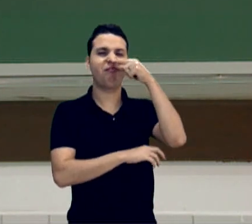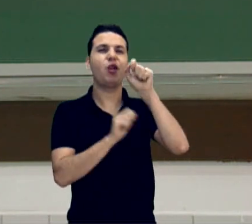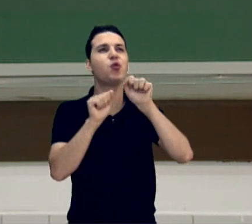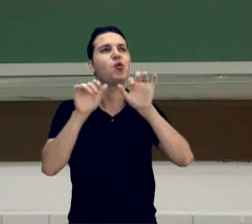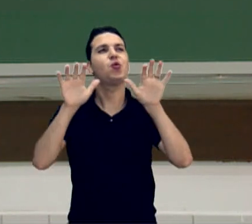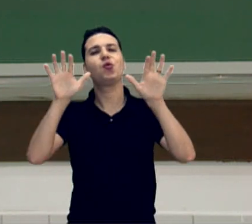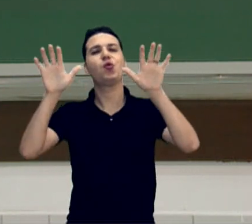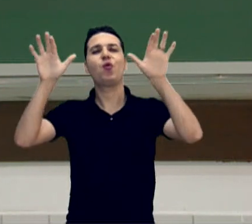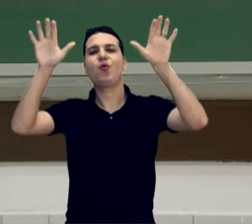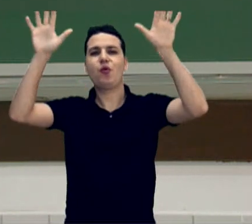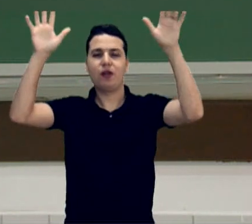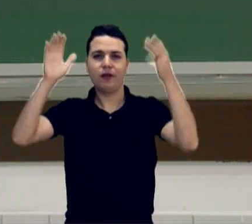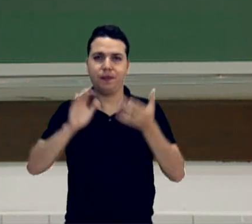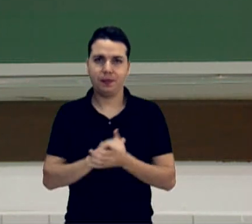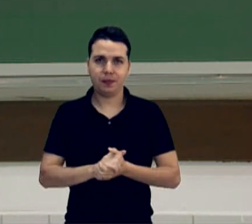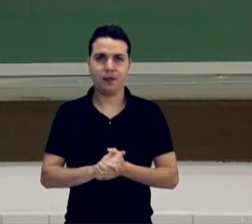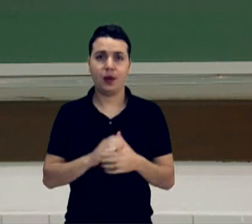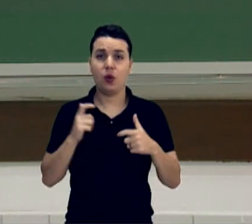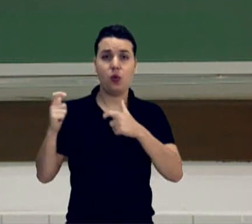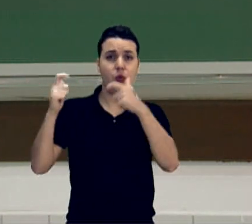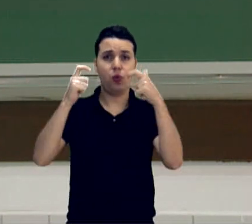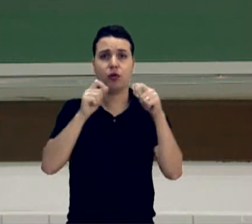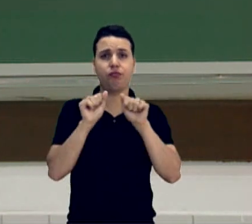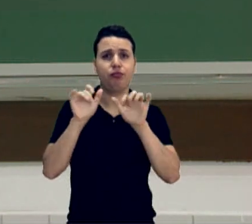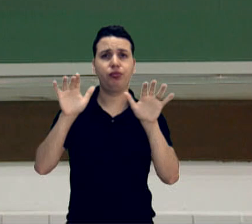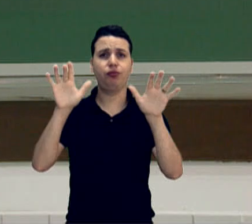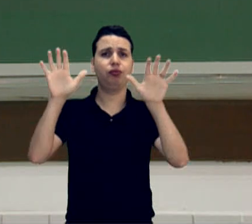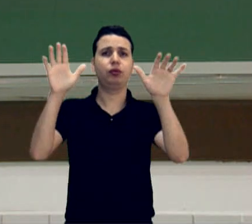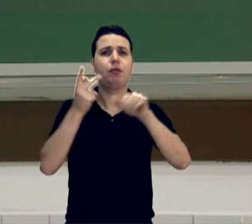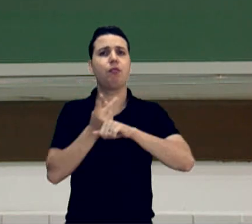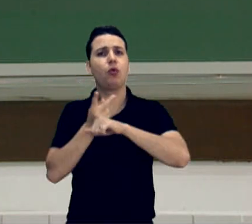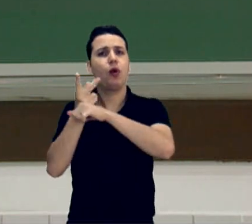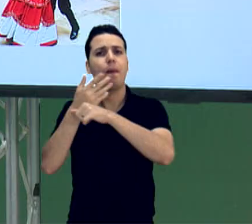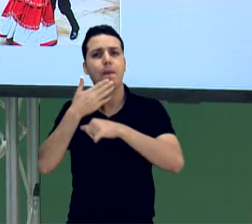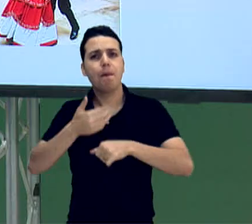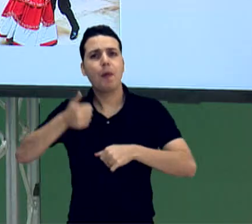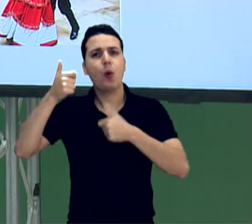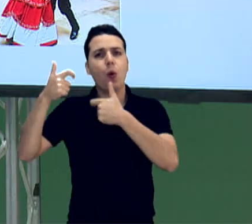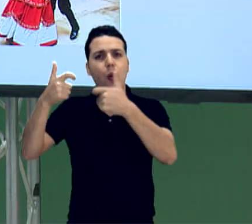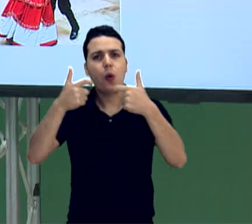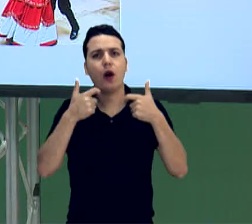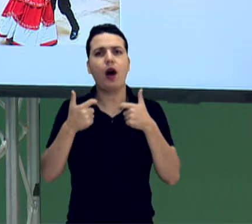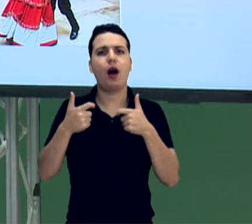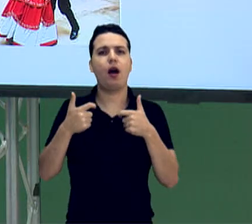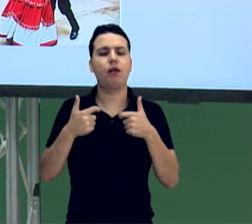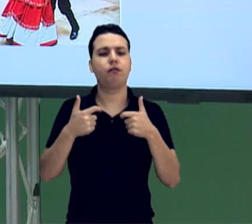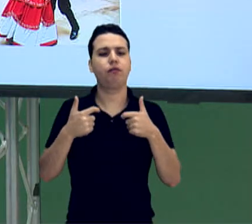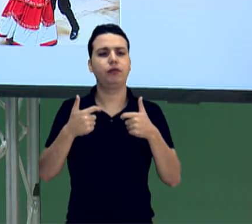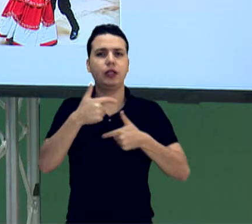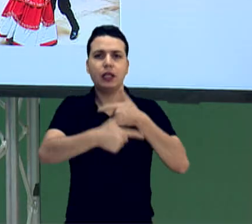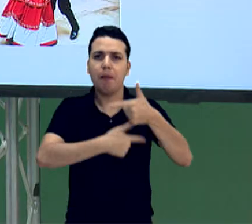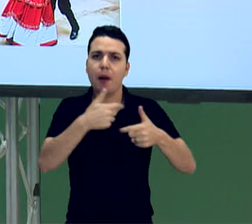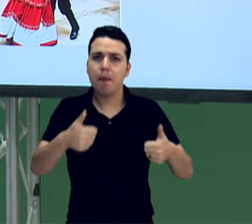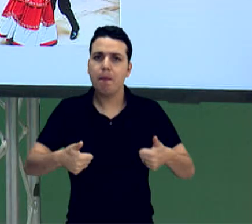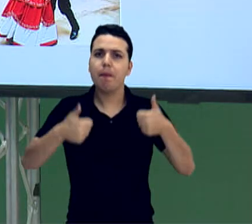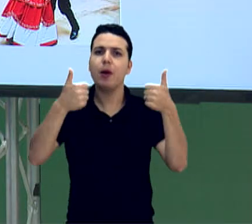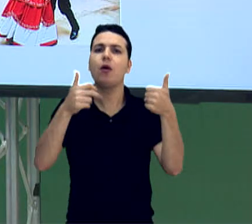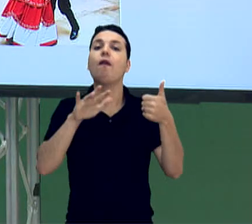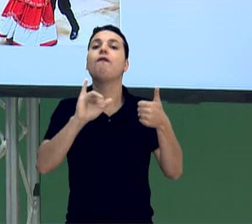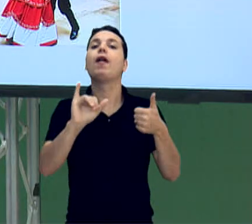espalhando e vão para onde eles forem em busca de lugares melhores, de condições de trabalho, eles vão